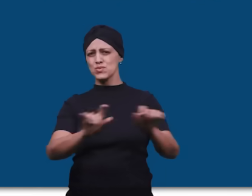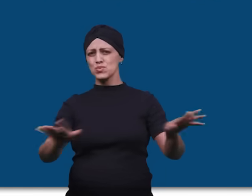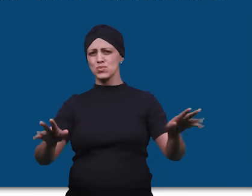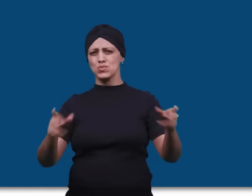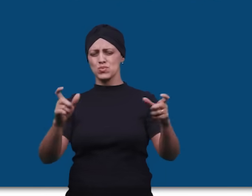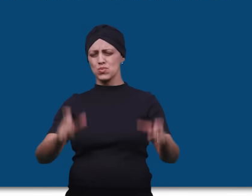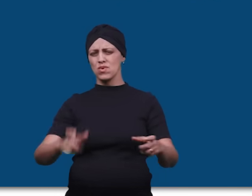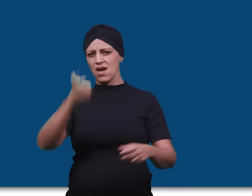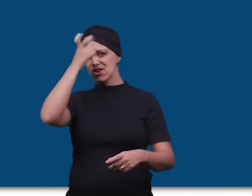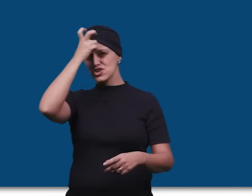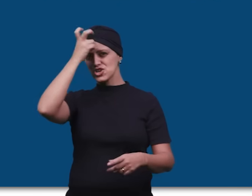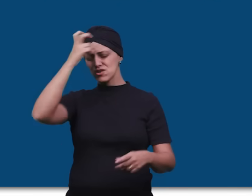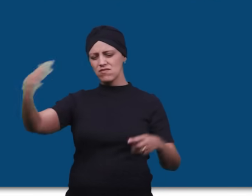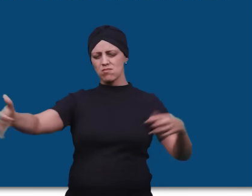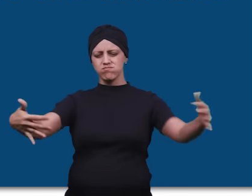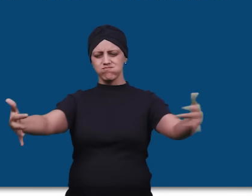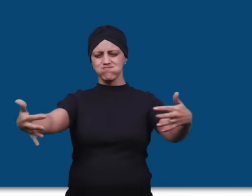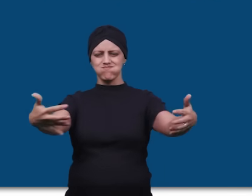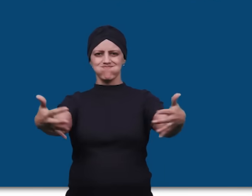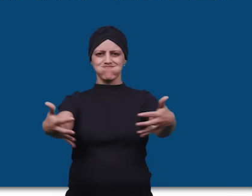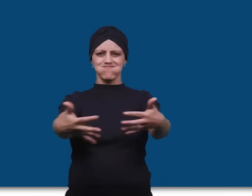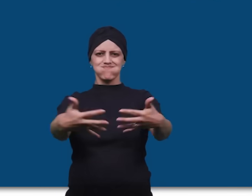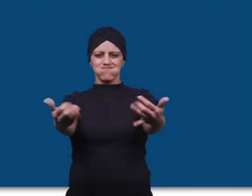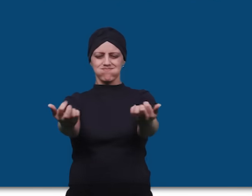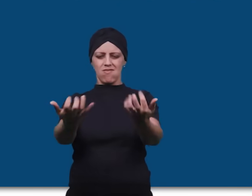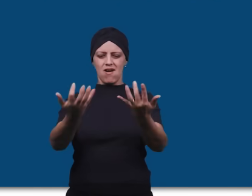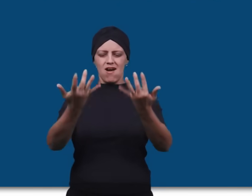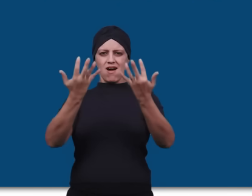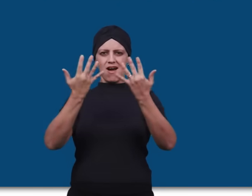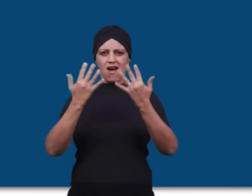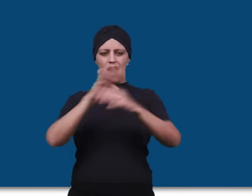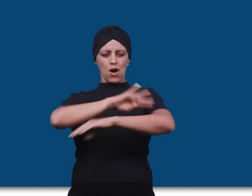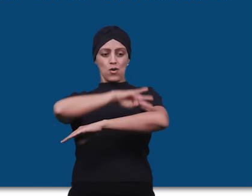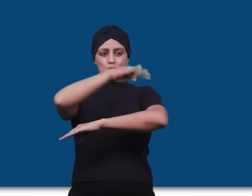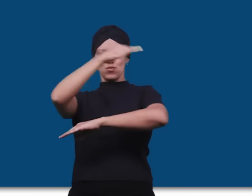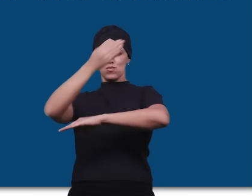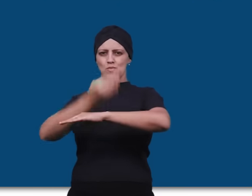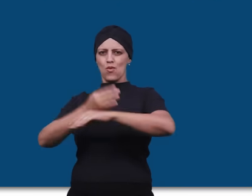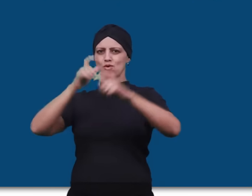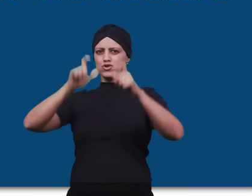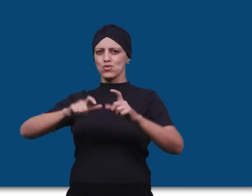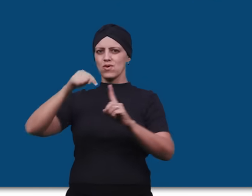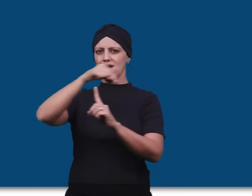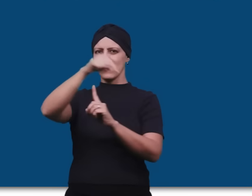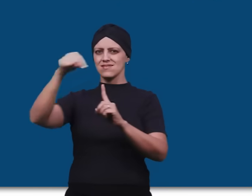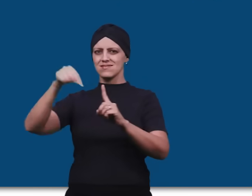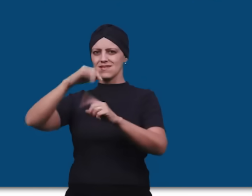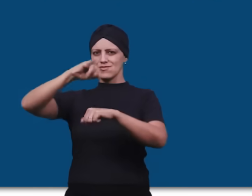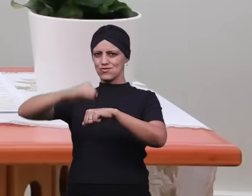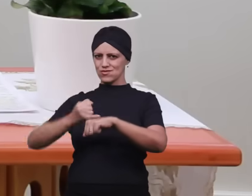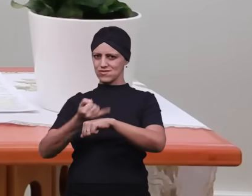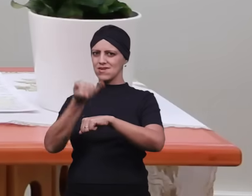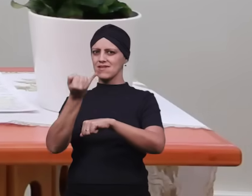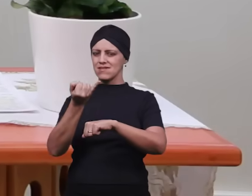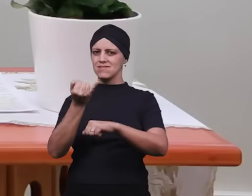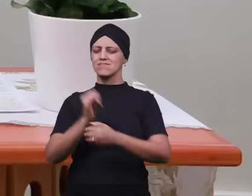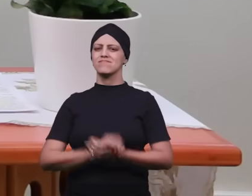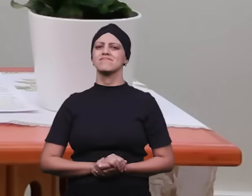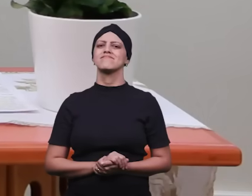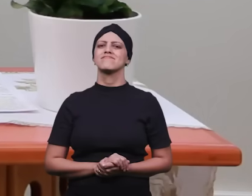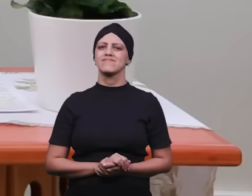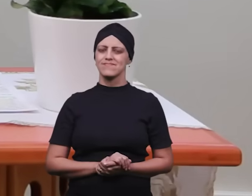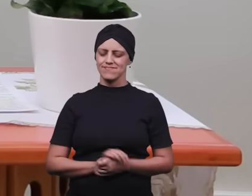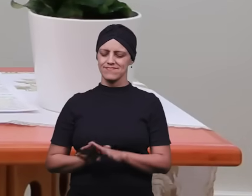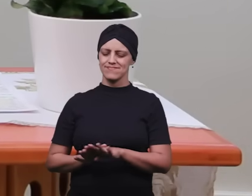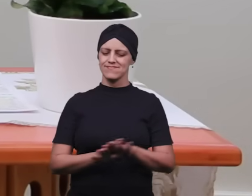Egito, tornarão a vir e adorarão ao Senhor no Monte Santo em Jerusalém. Glória a